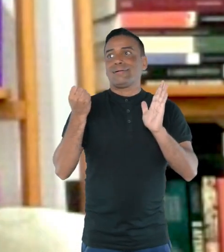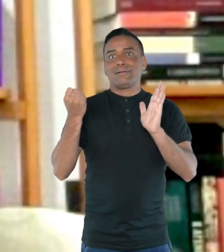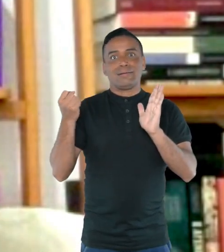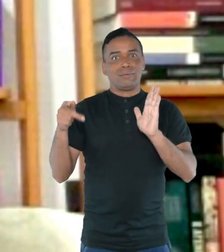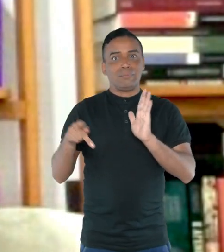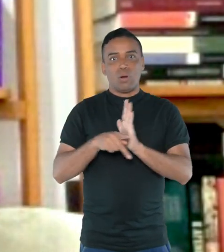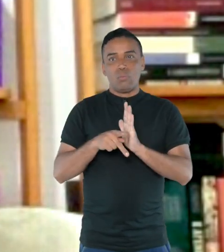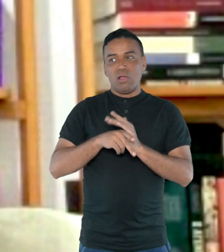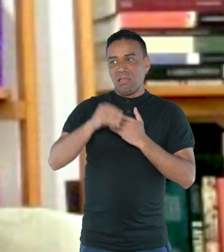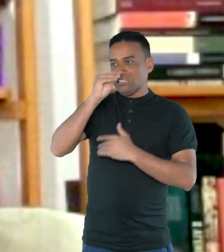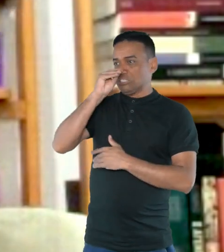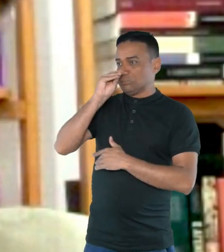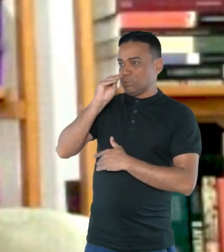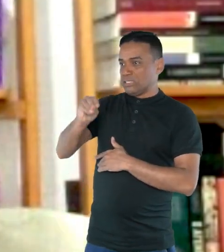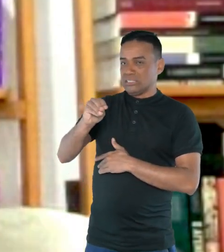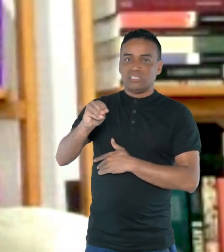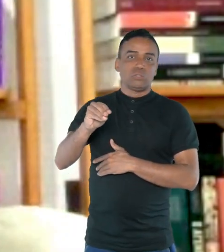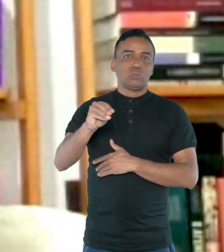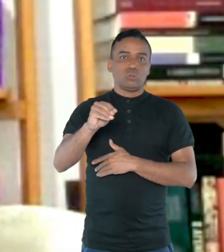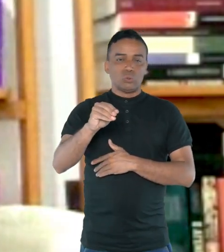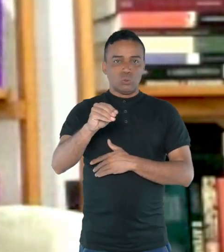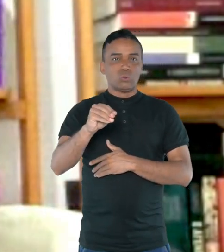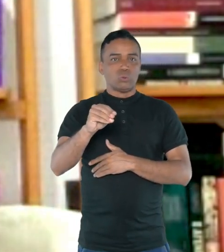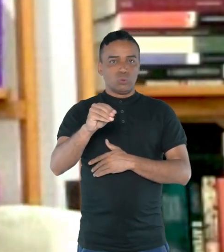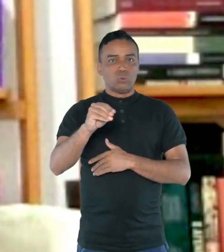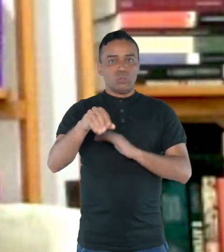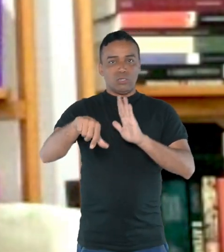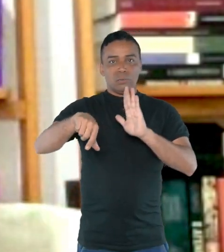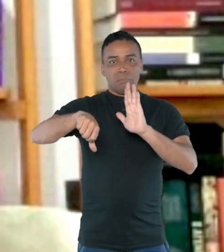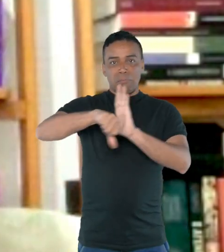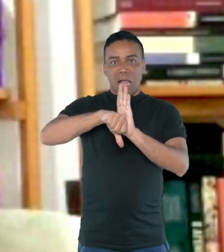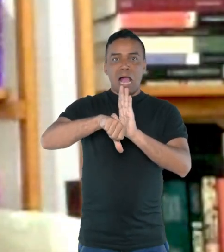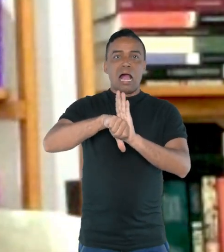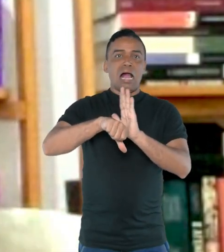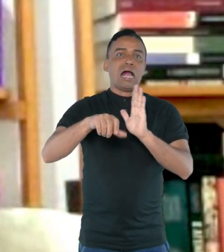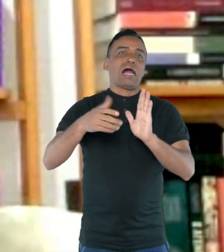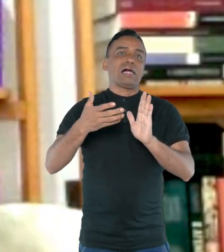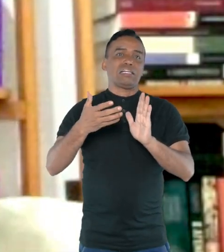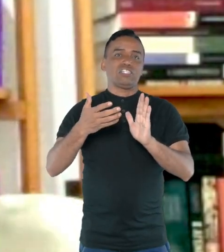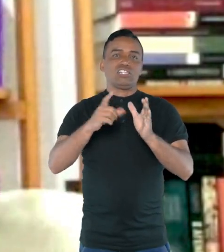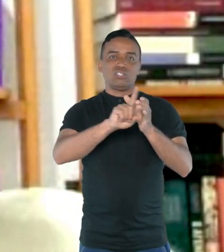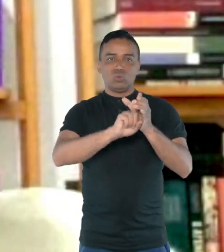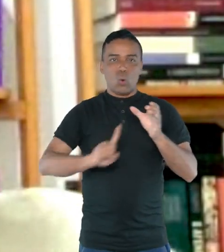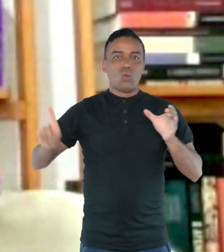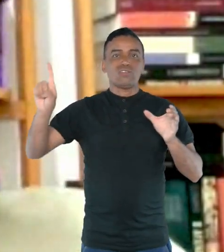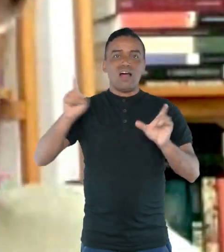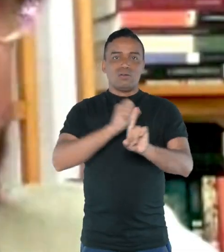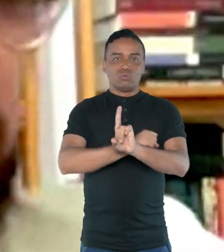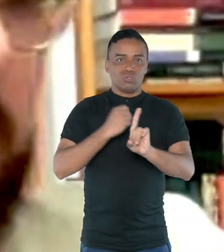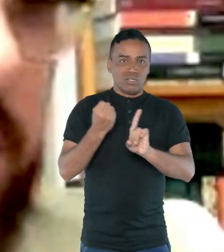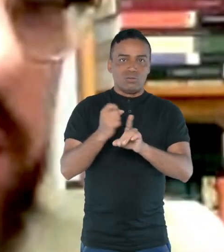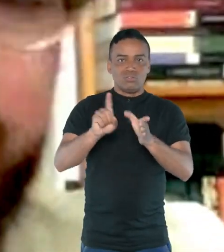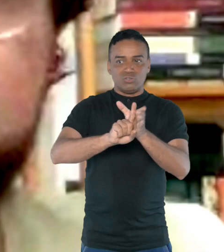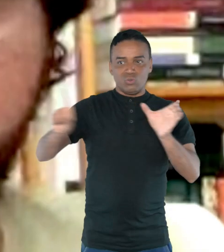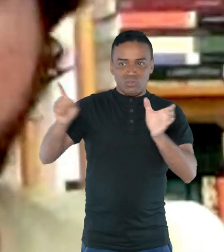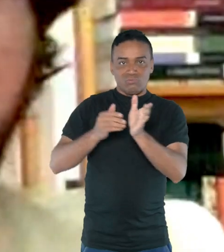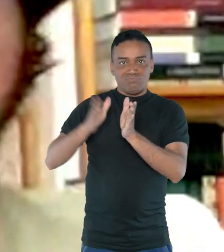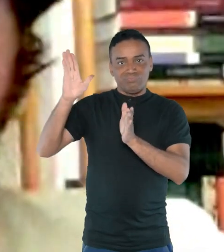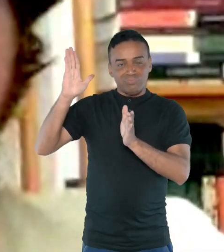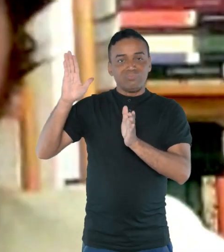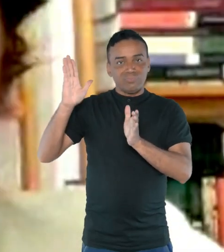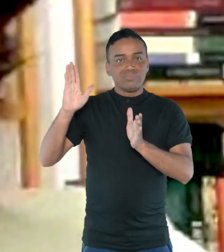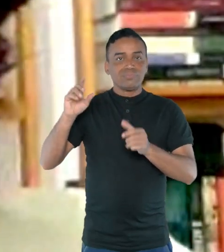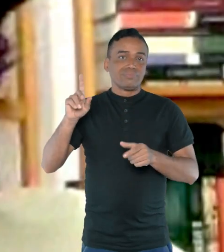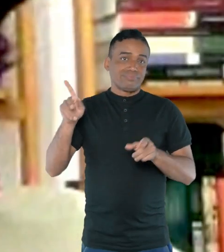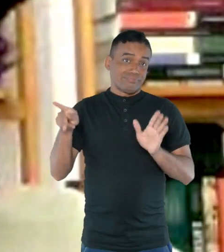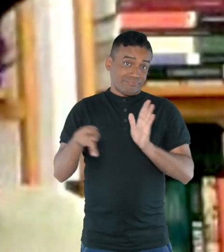final legado ao desprezo, à margem, à exclusão social. É um livro como você falou muito bem, tem esse apelo